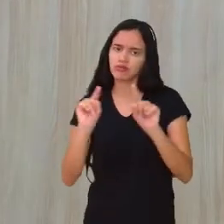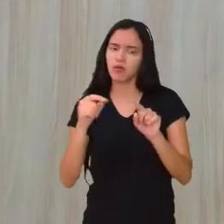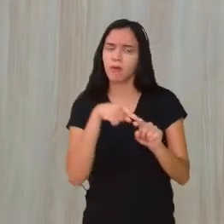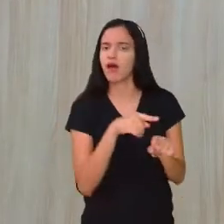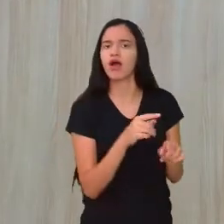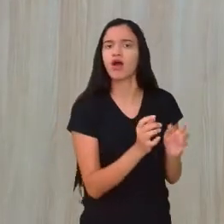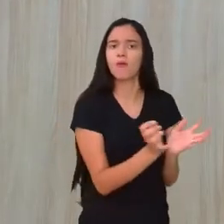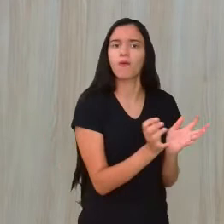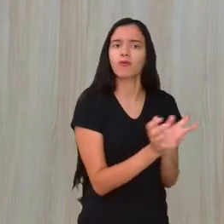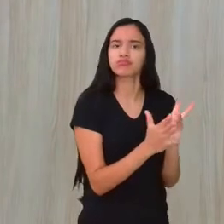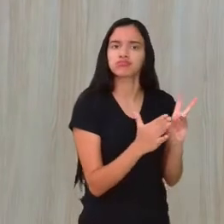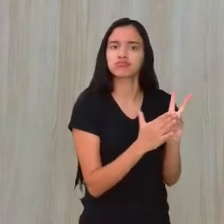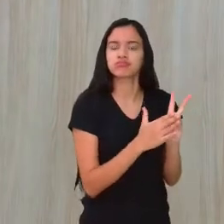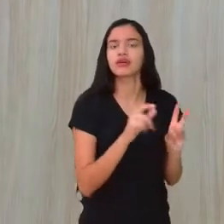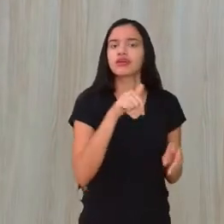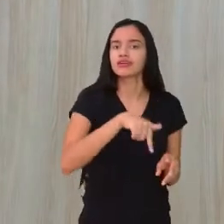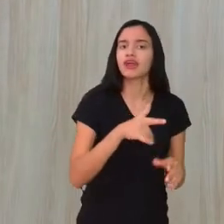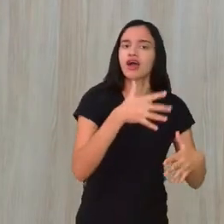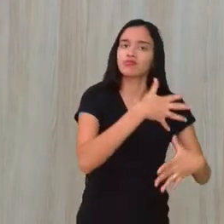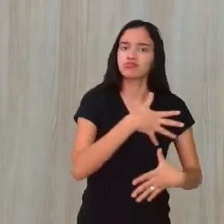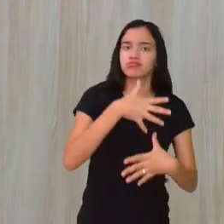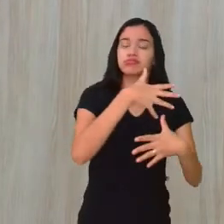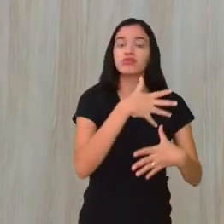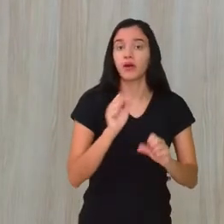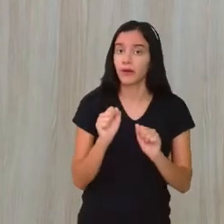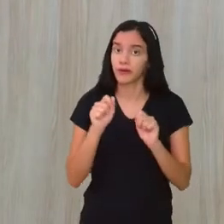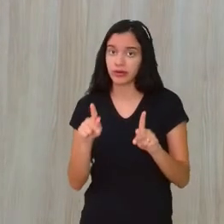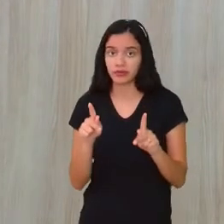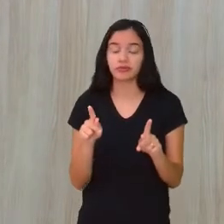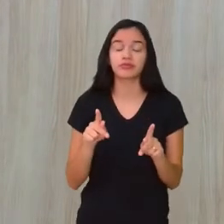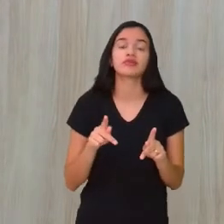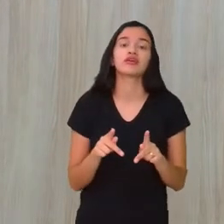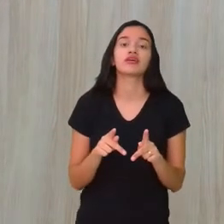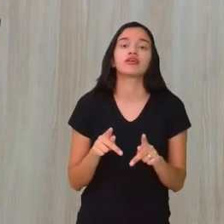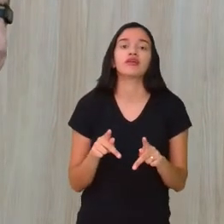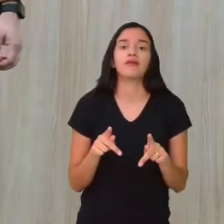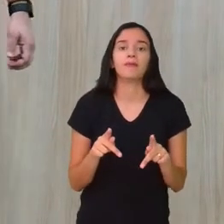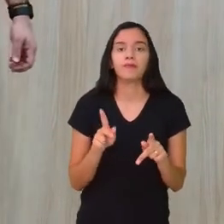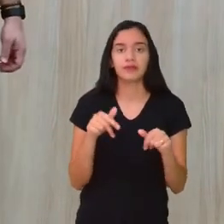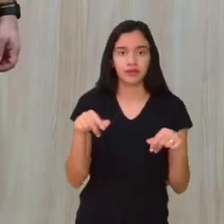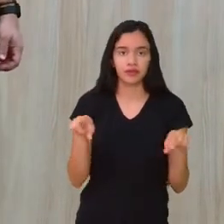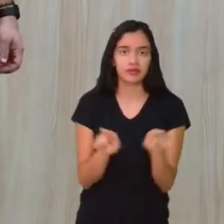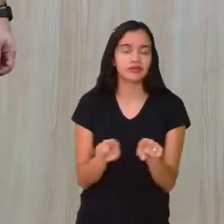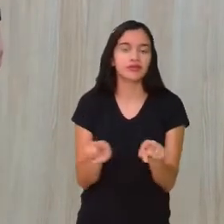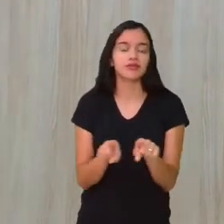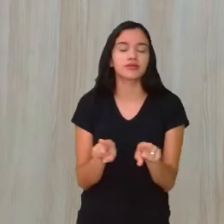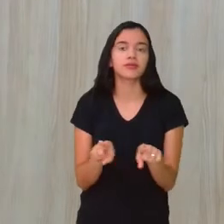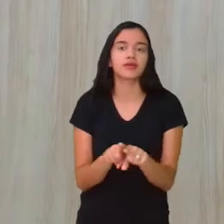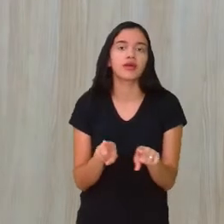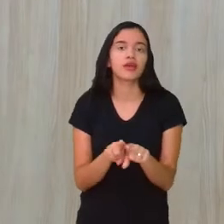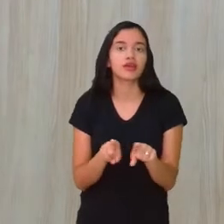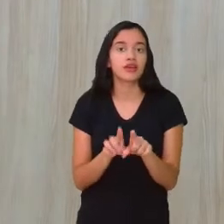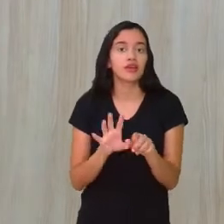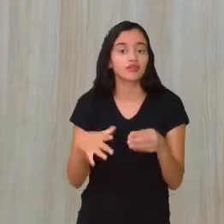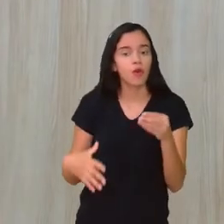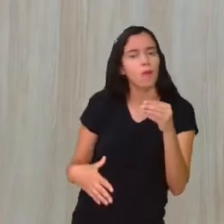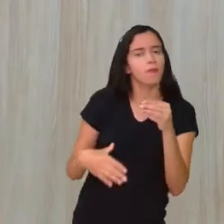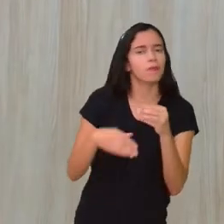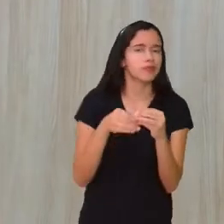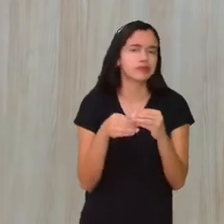de novembro. A festa, né, é bastante rica em simbolismo. É uma festa que já era celebrada